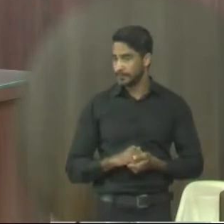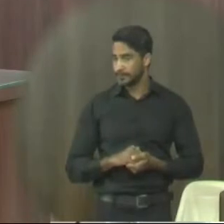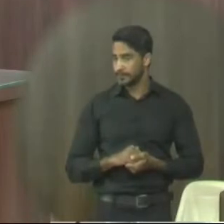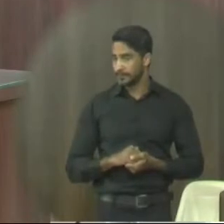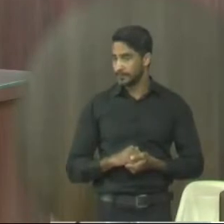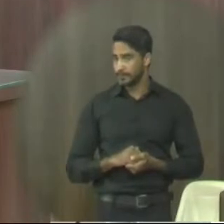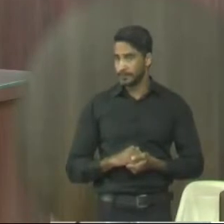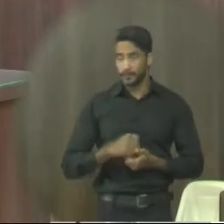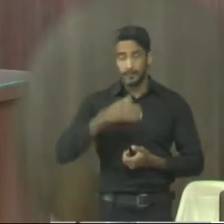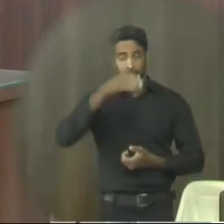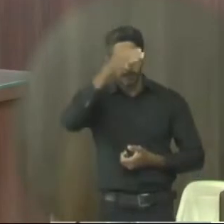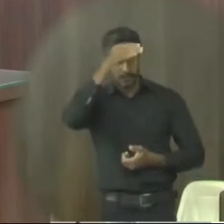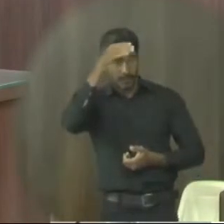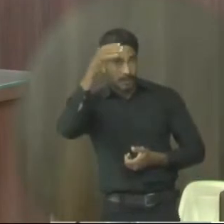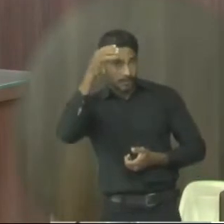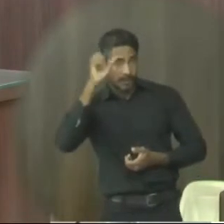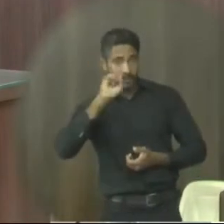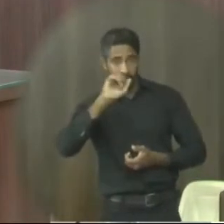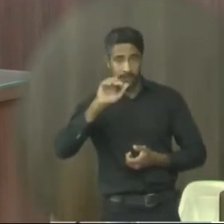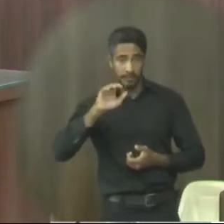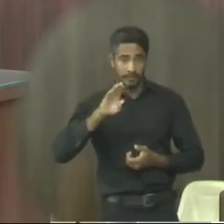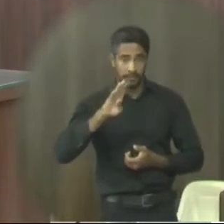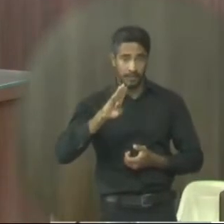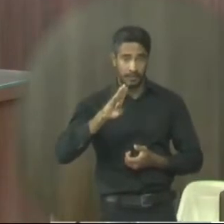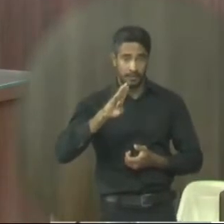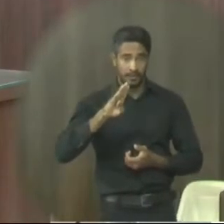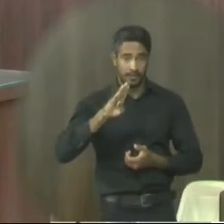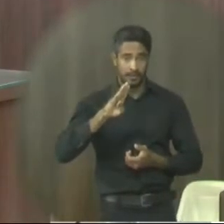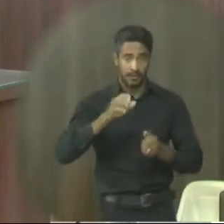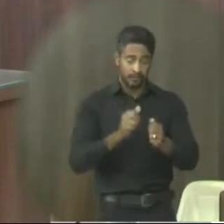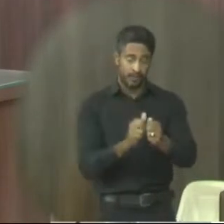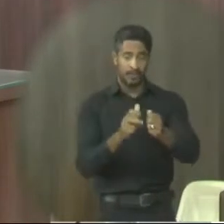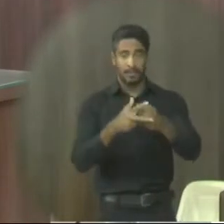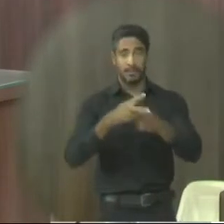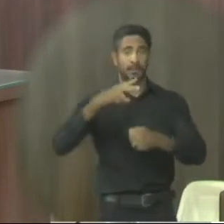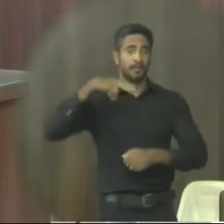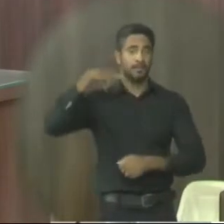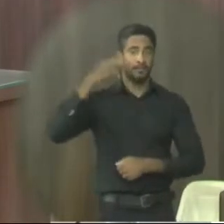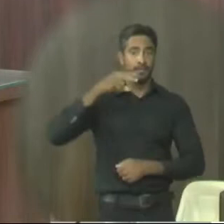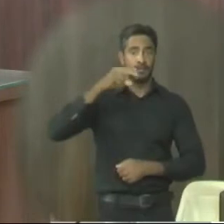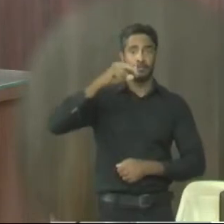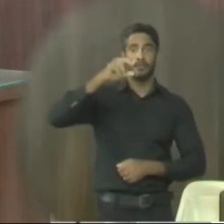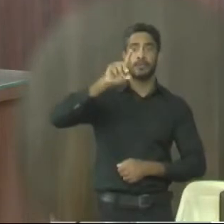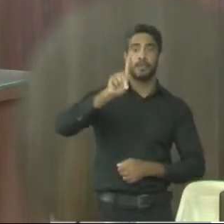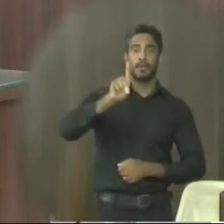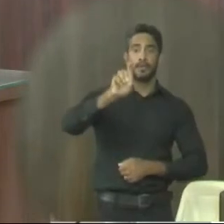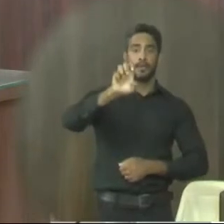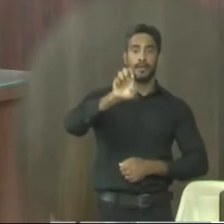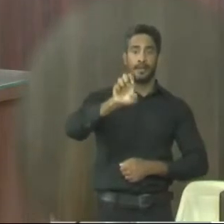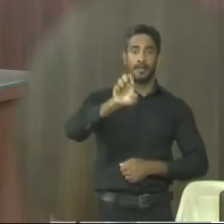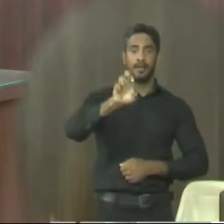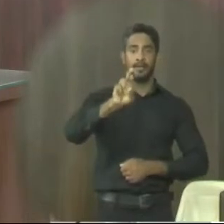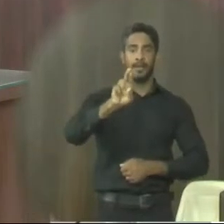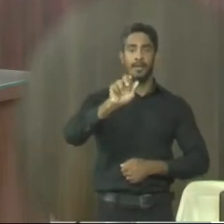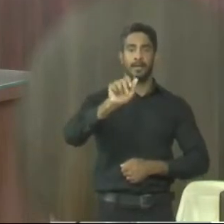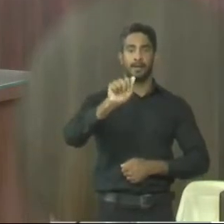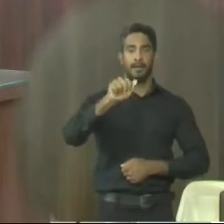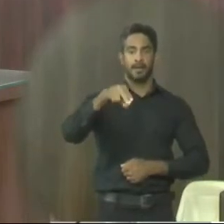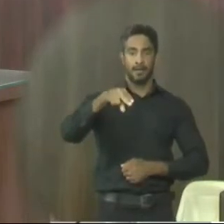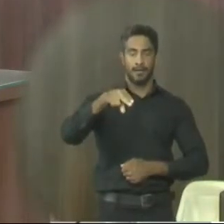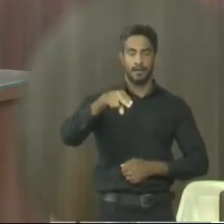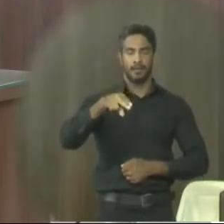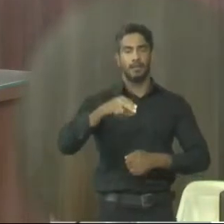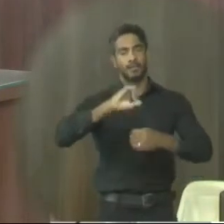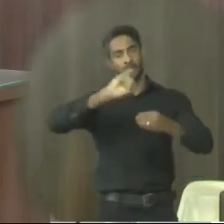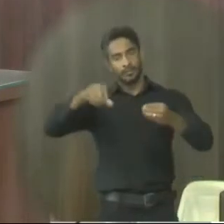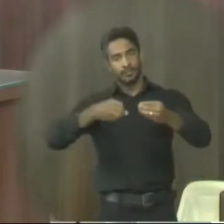Câmara Municipal de Janaúba, Estado de Minas Gerais, gabinete do vereador Cabo Derlan Miranda, justificativa de ausência. Ao excelentíssimo